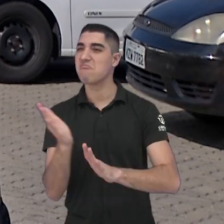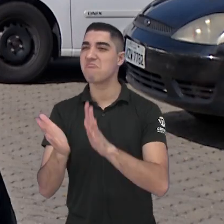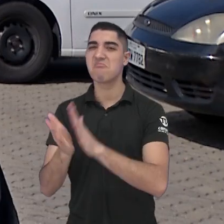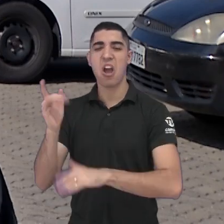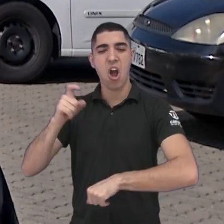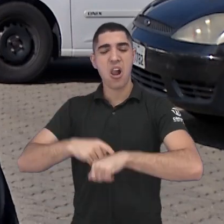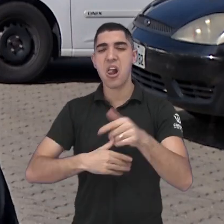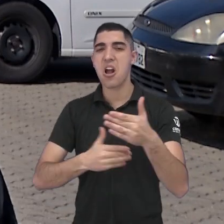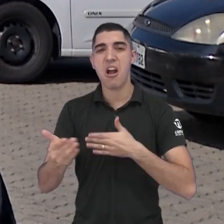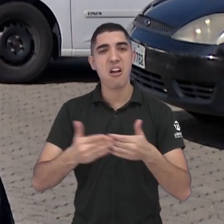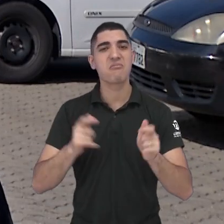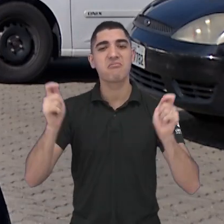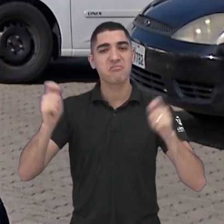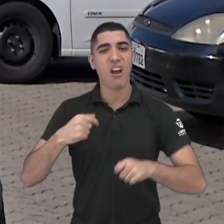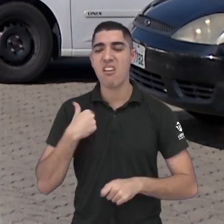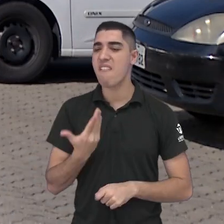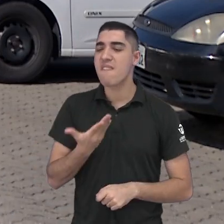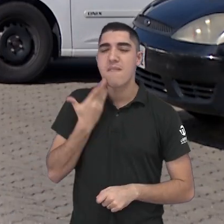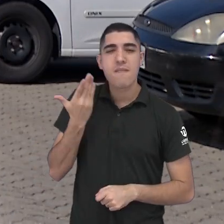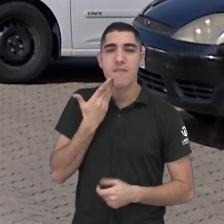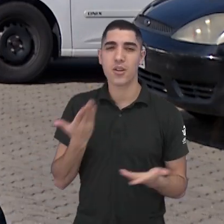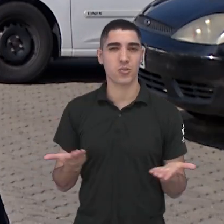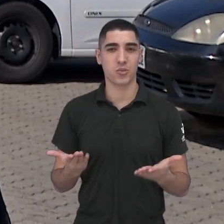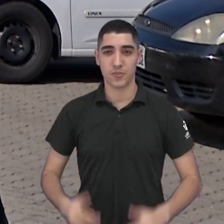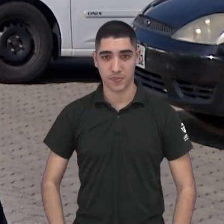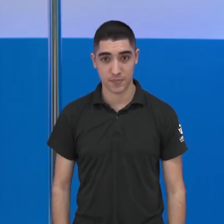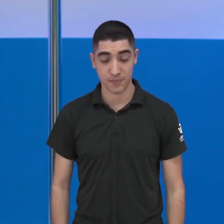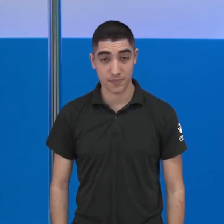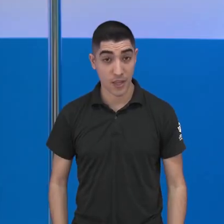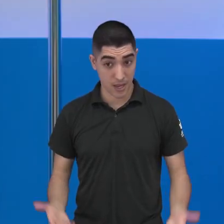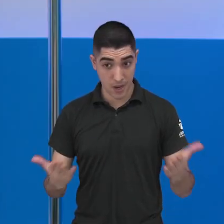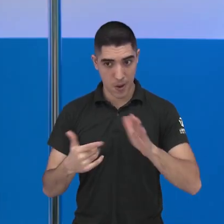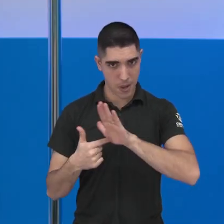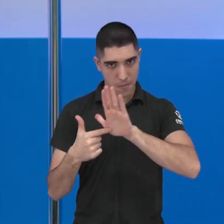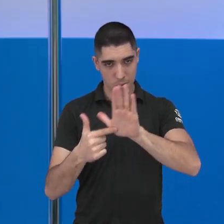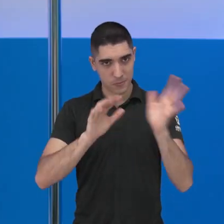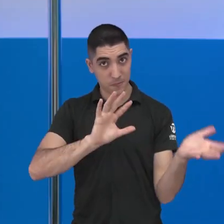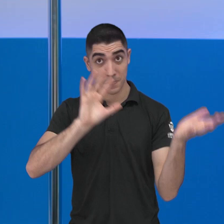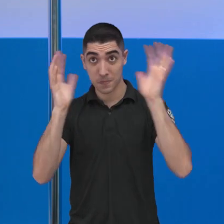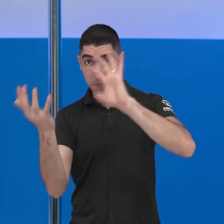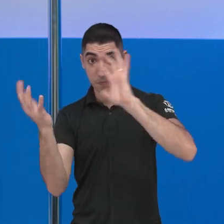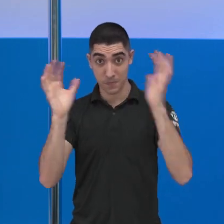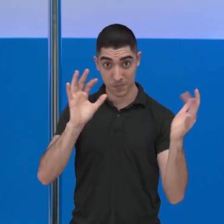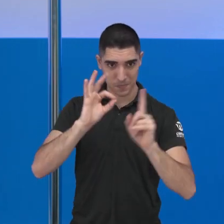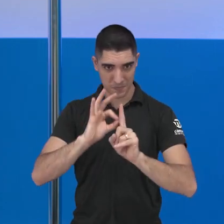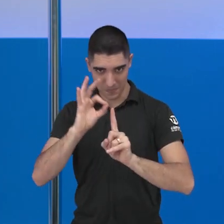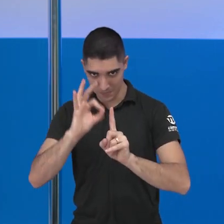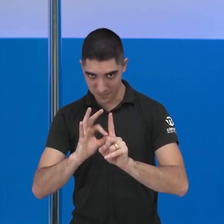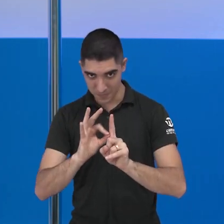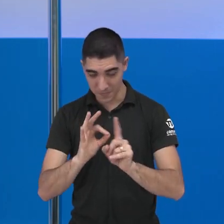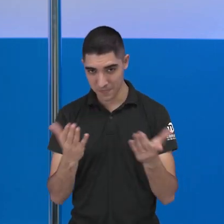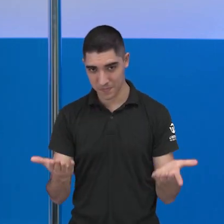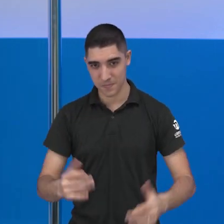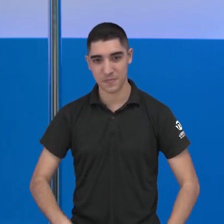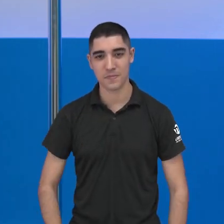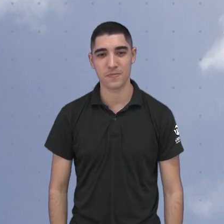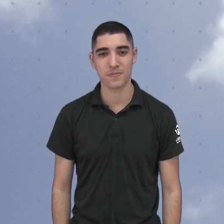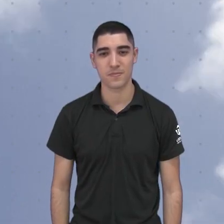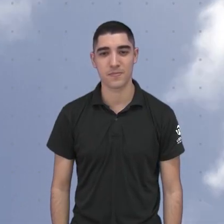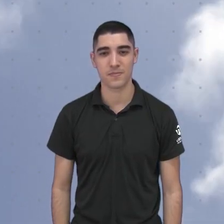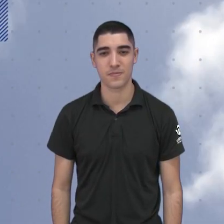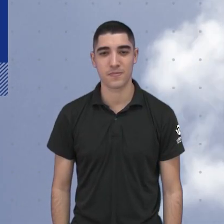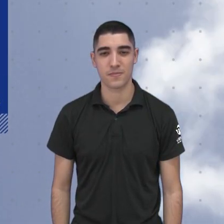quero, a hora que eu quero e com muitas facilidades hoje em dia. Hora de saber como ficam as temperaturas na região na previsão do